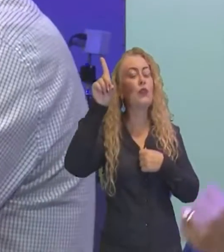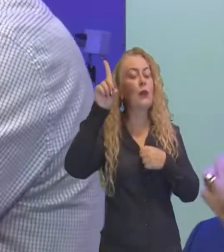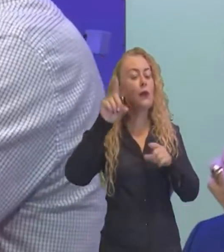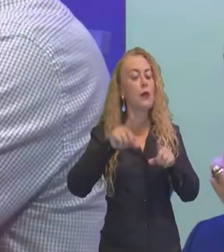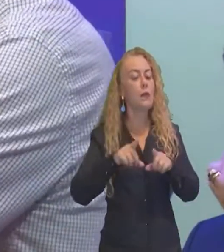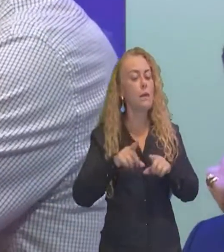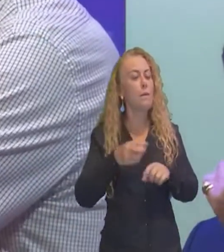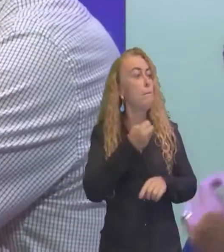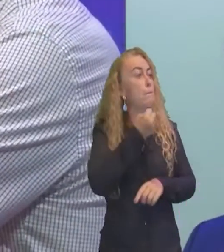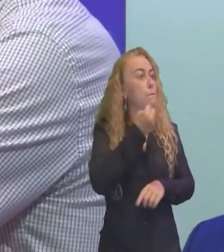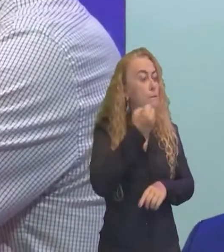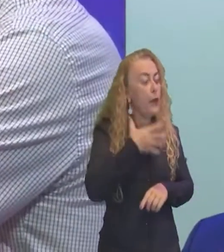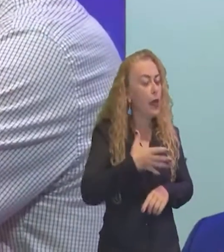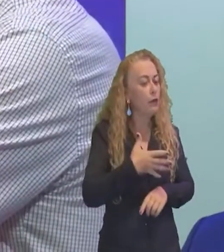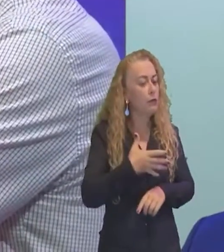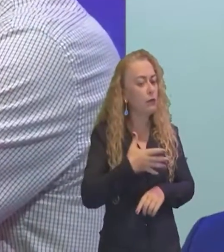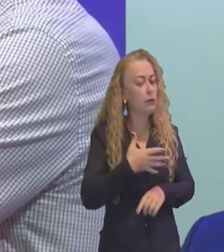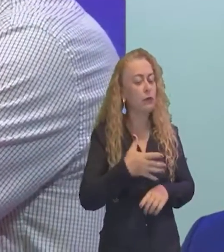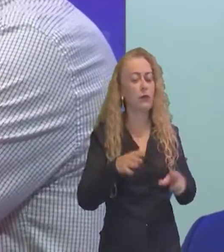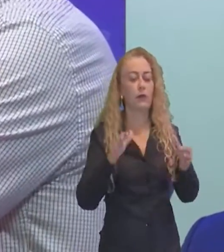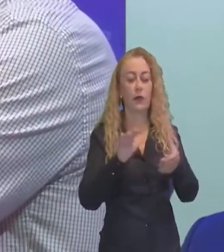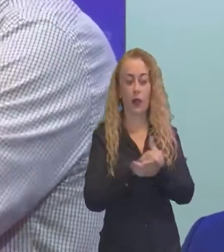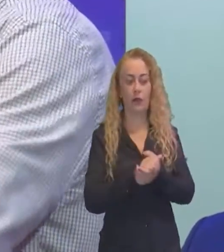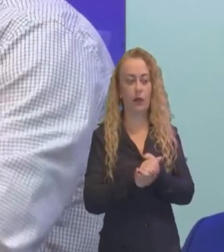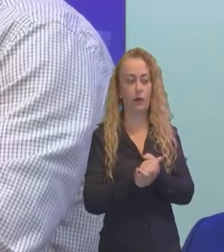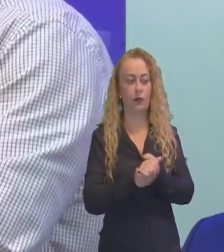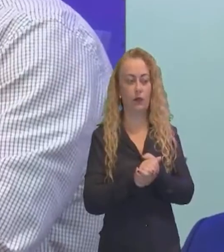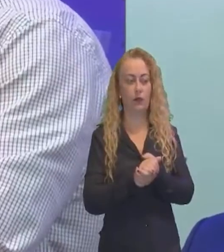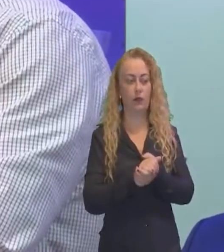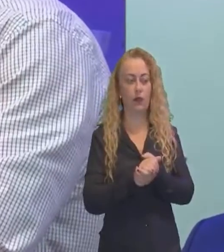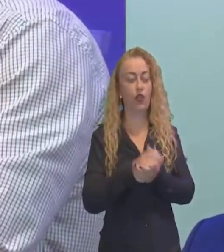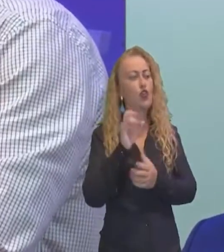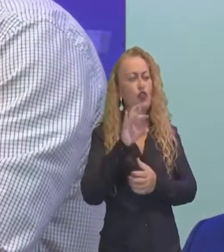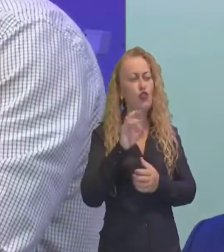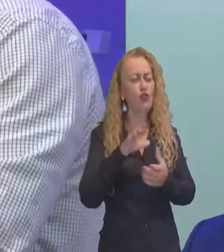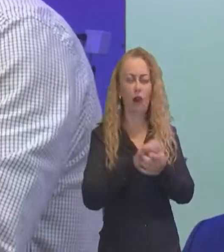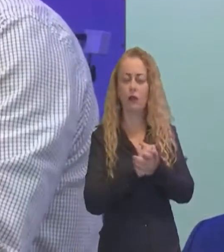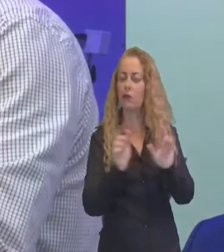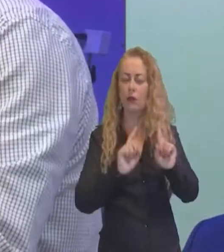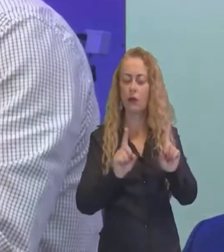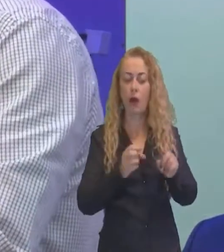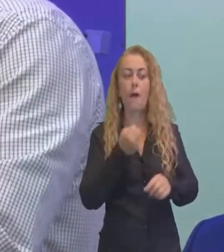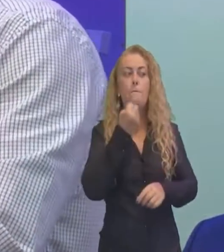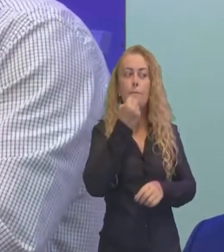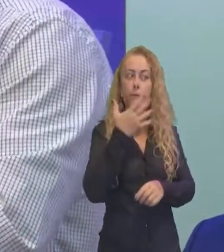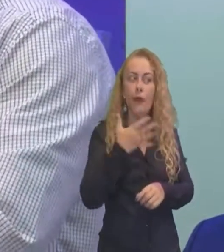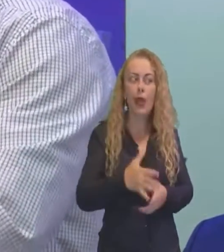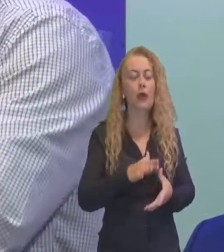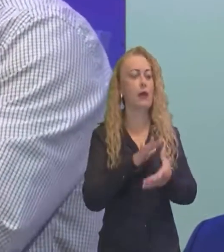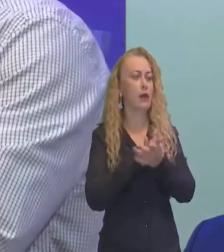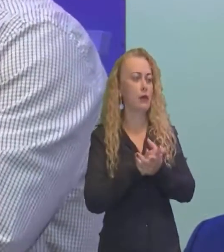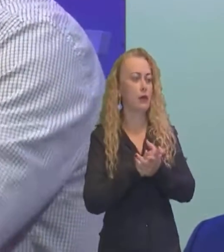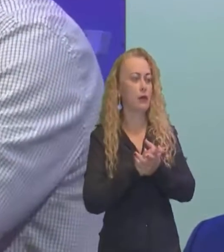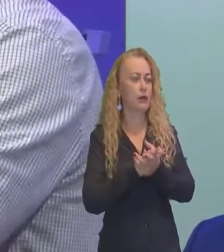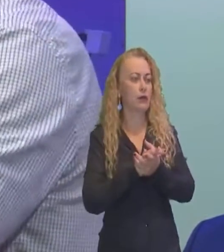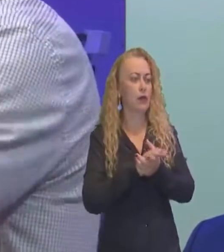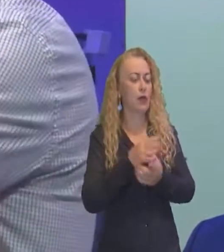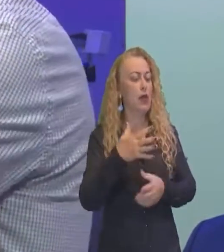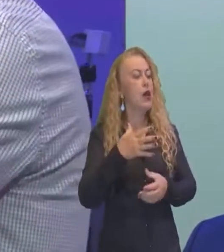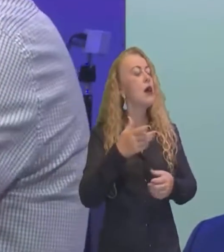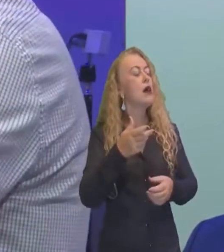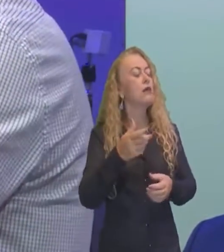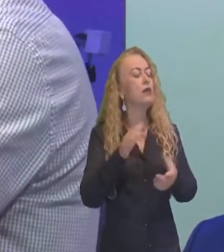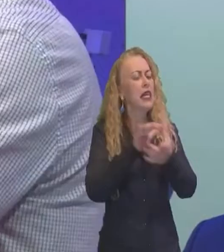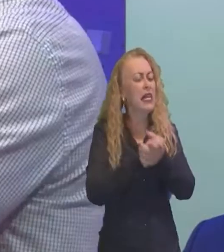bem casados. Bem casados. Deus deseja que o nosso casamento